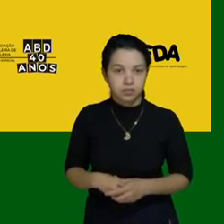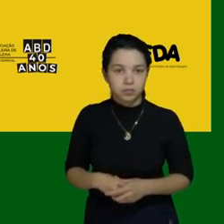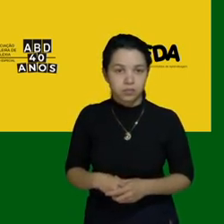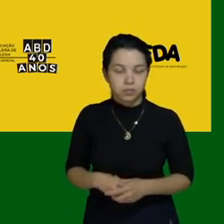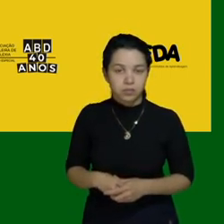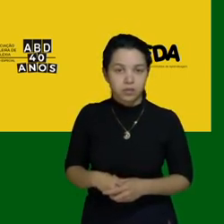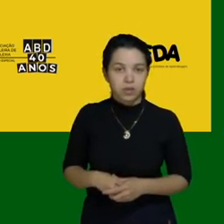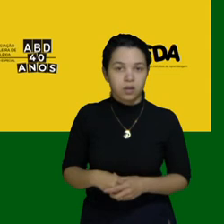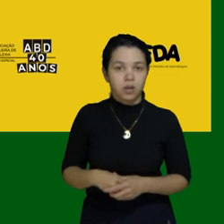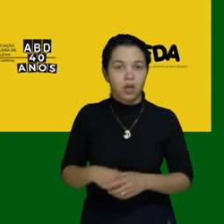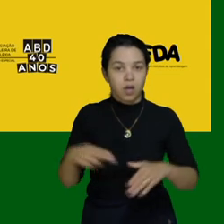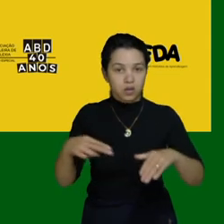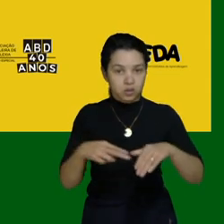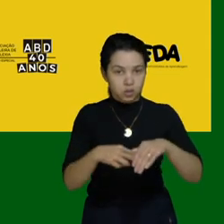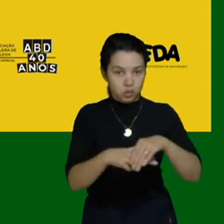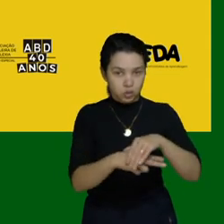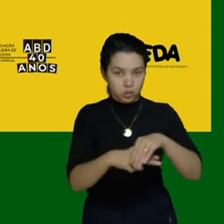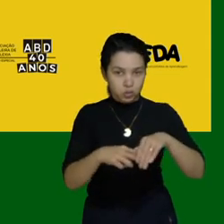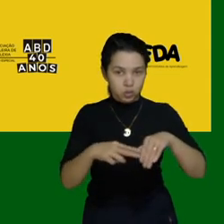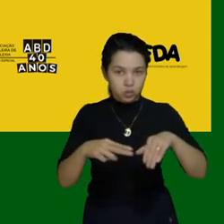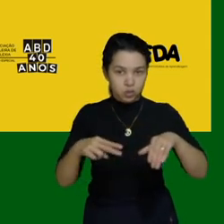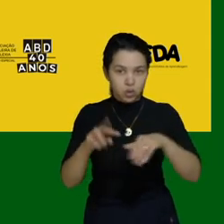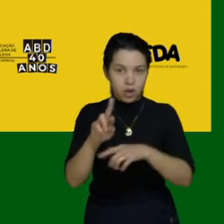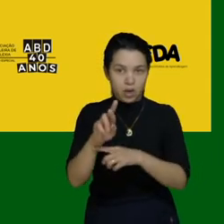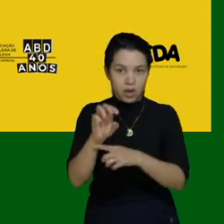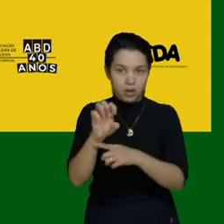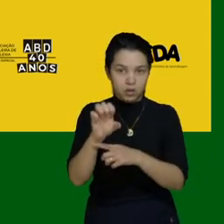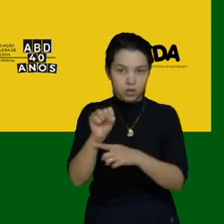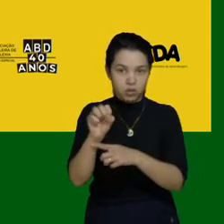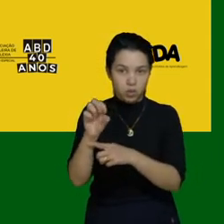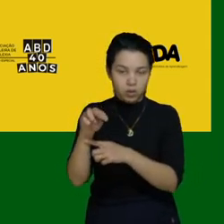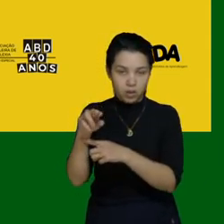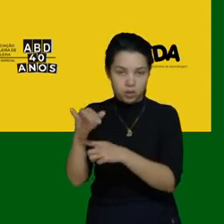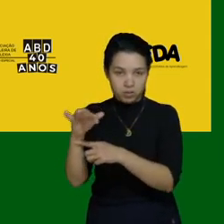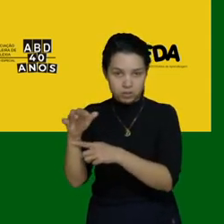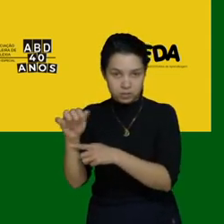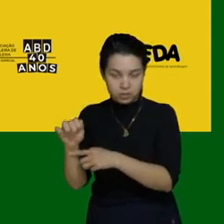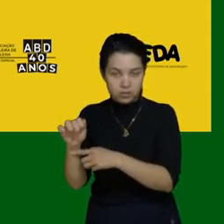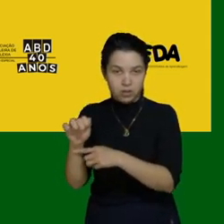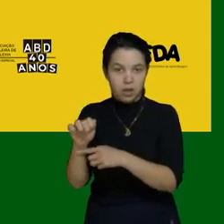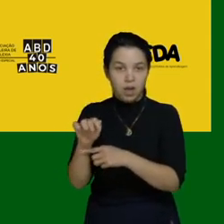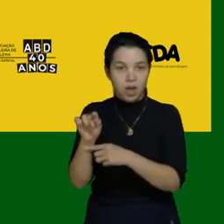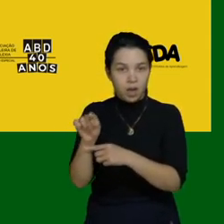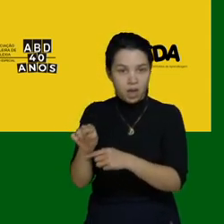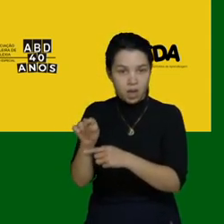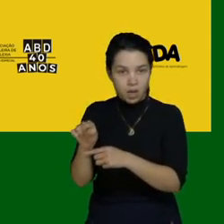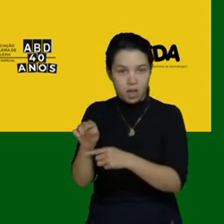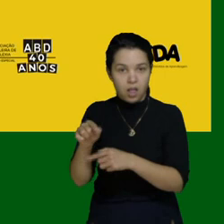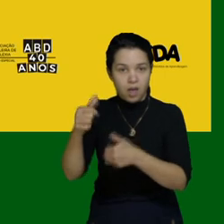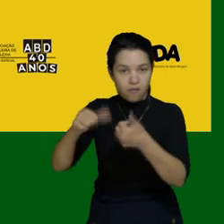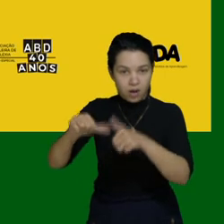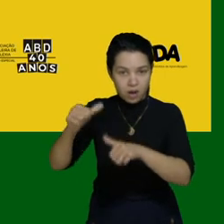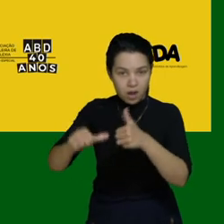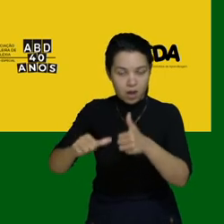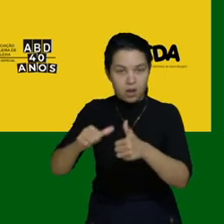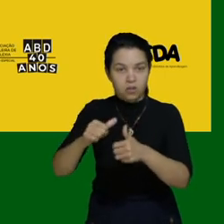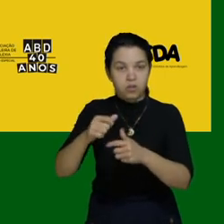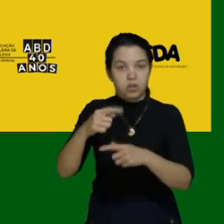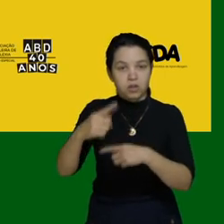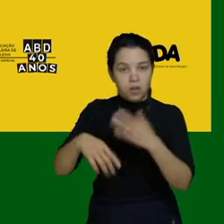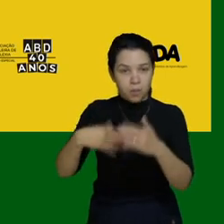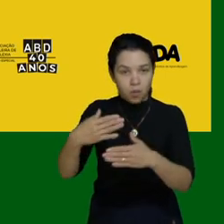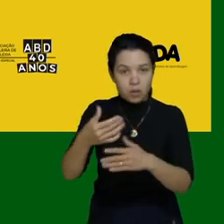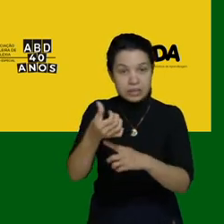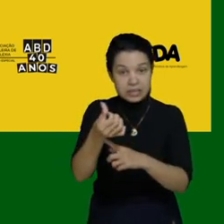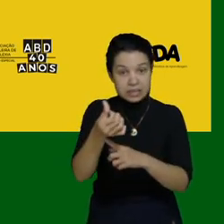ressonância magnética funcional ela faz um disléxico quando é avaliado e depois de se meses um ano e vai passando